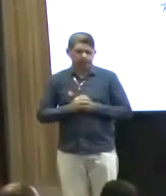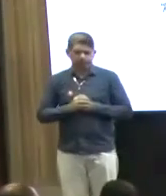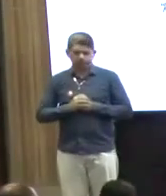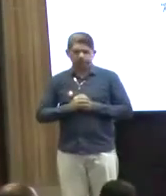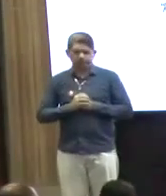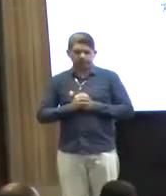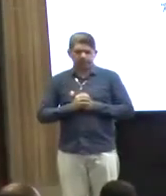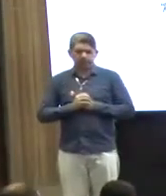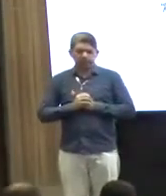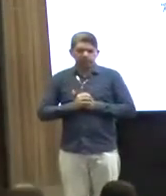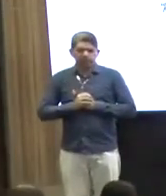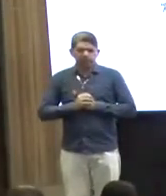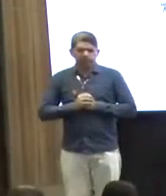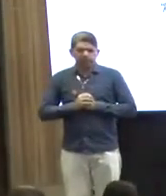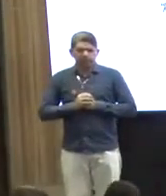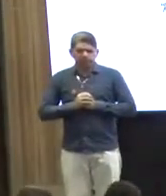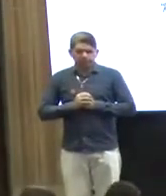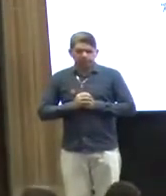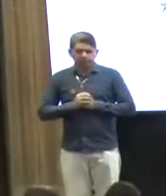Obrigado, Rogério.